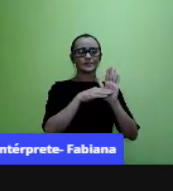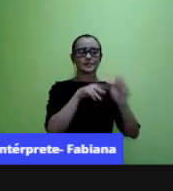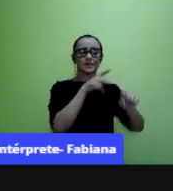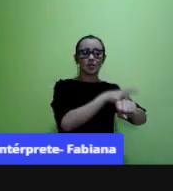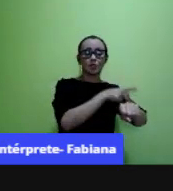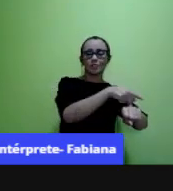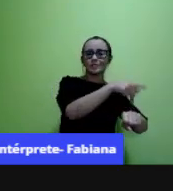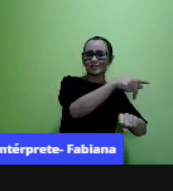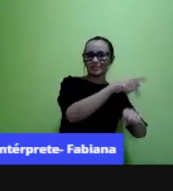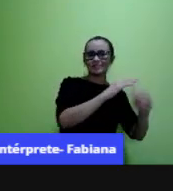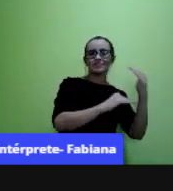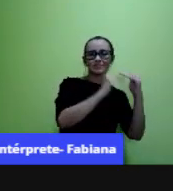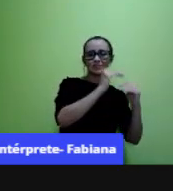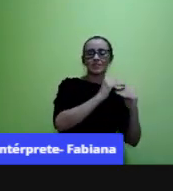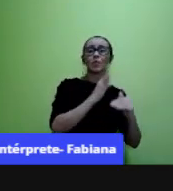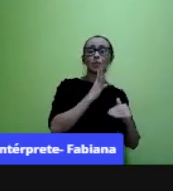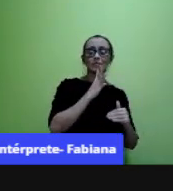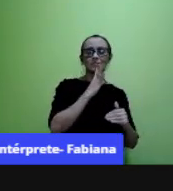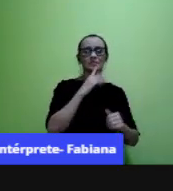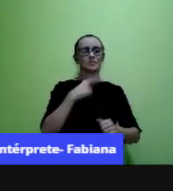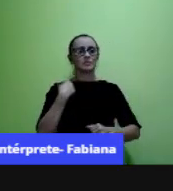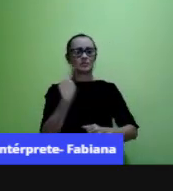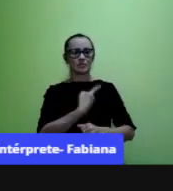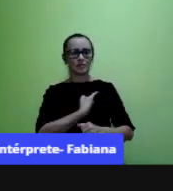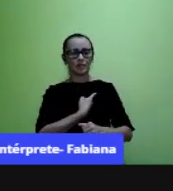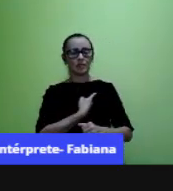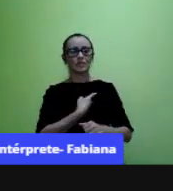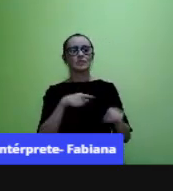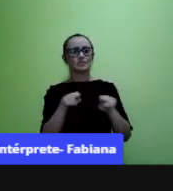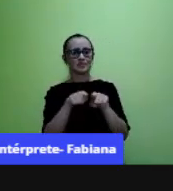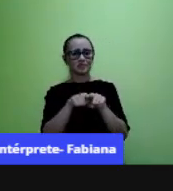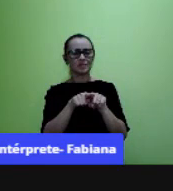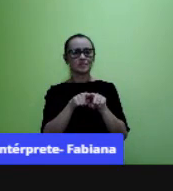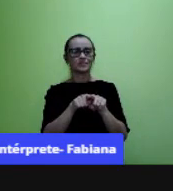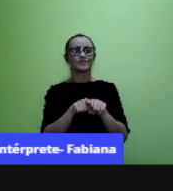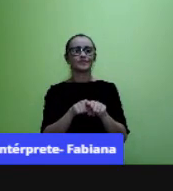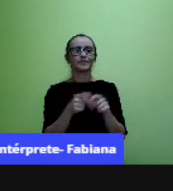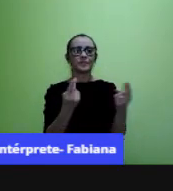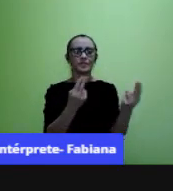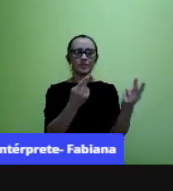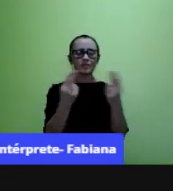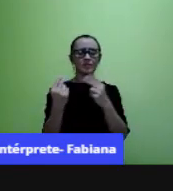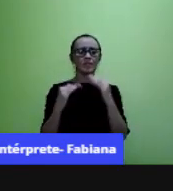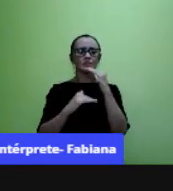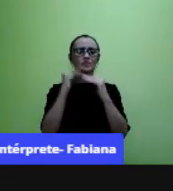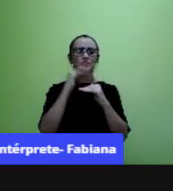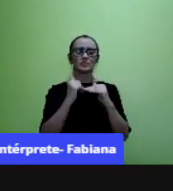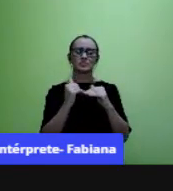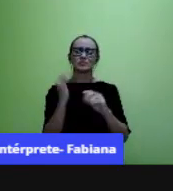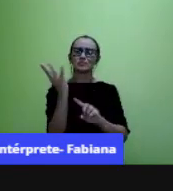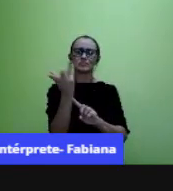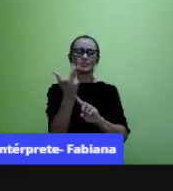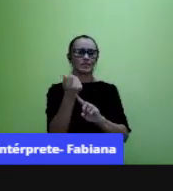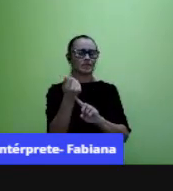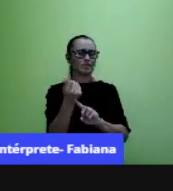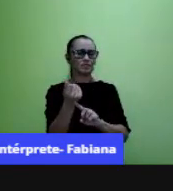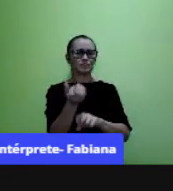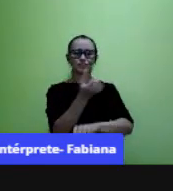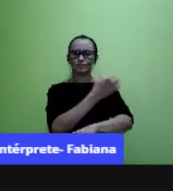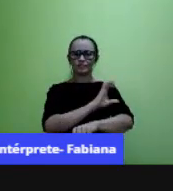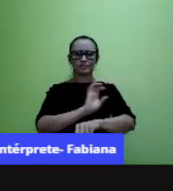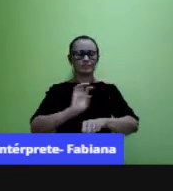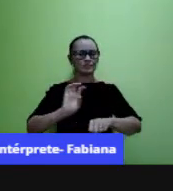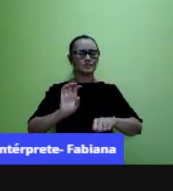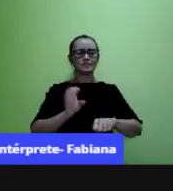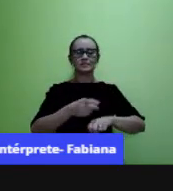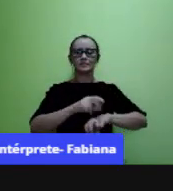dele. Nós também temos que saber a importância do nosso trabalho. Como professor de arte, vai saber o dele, de ciências, e assim sucessivamente.